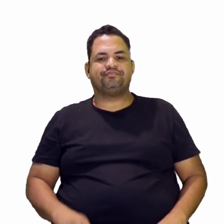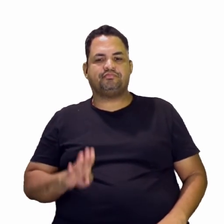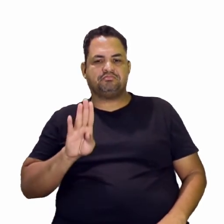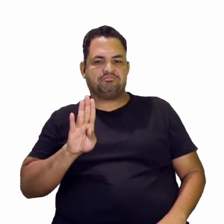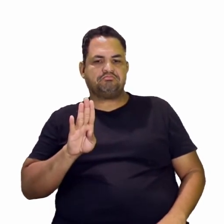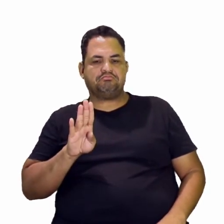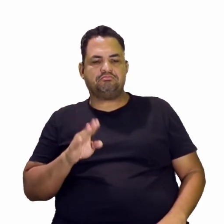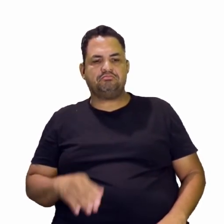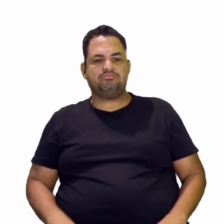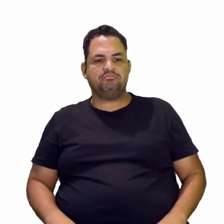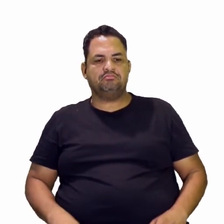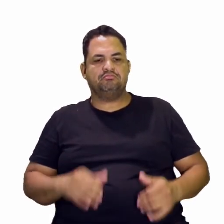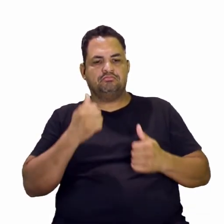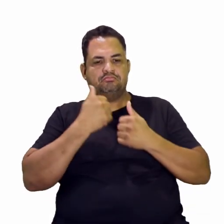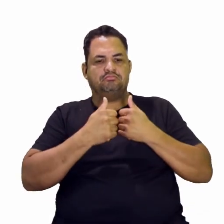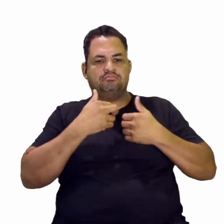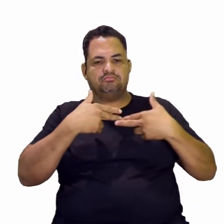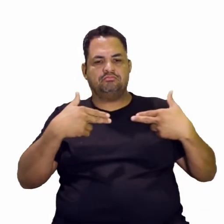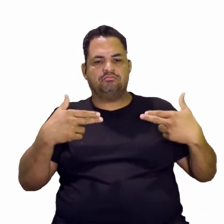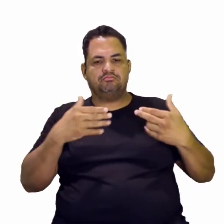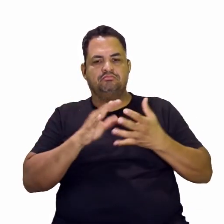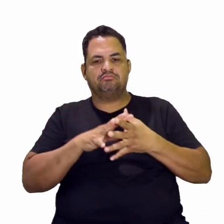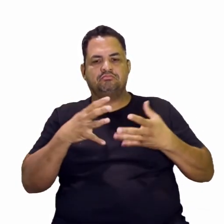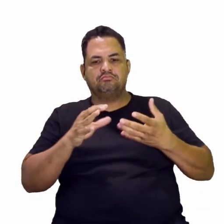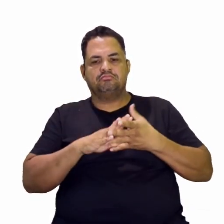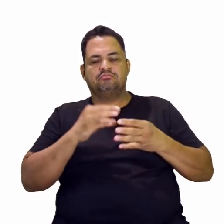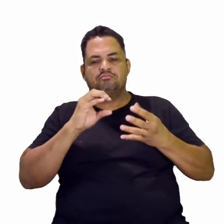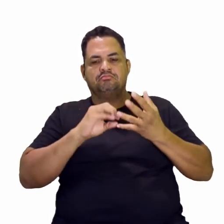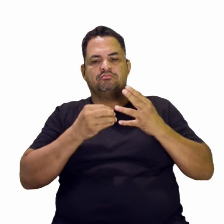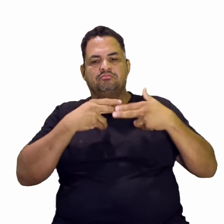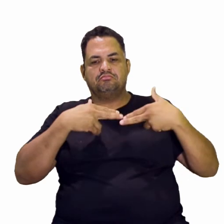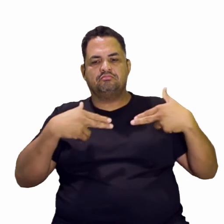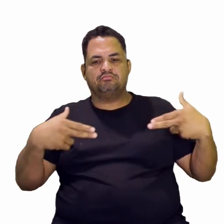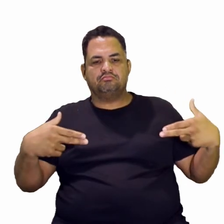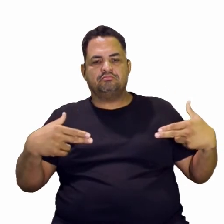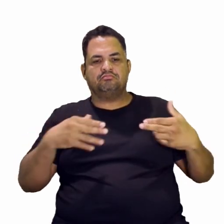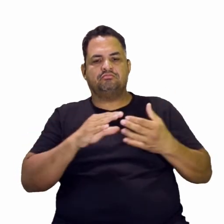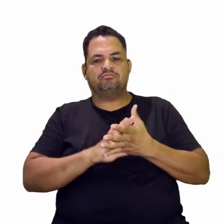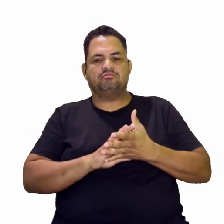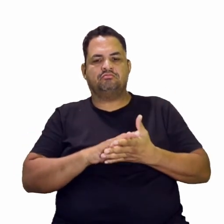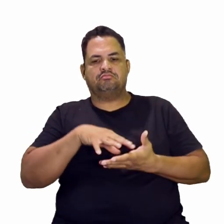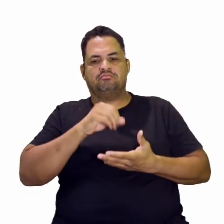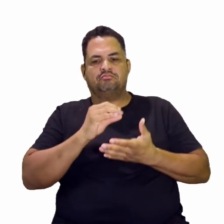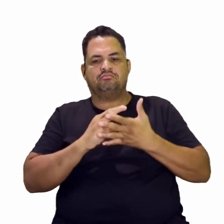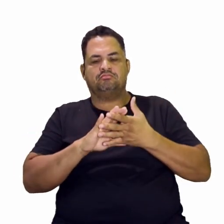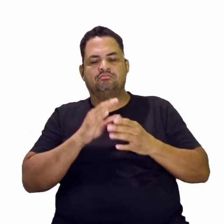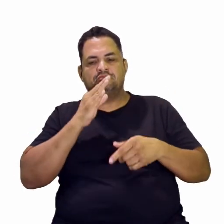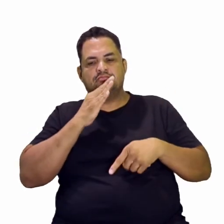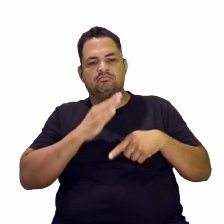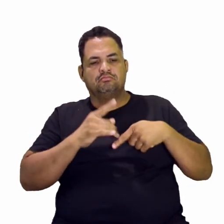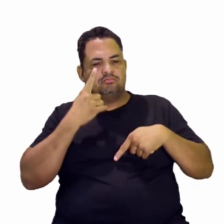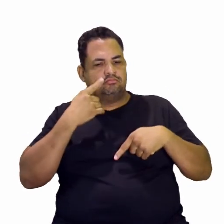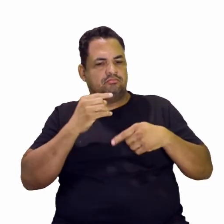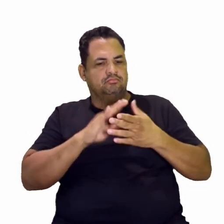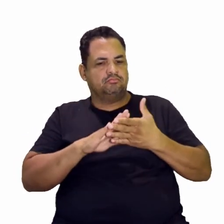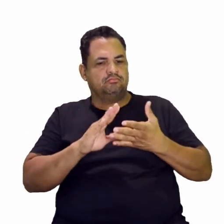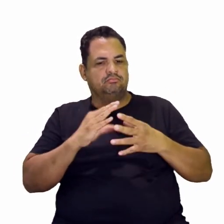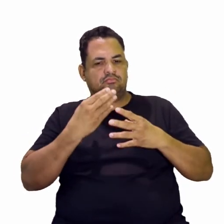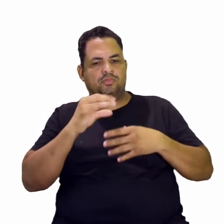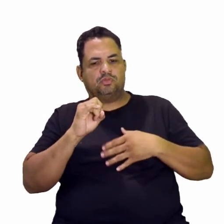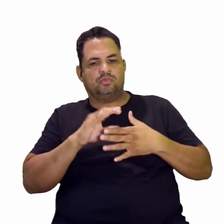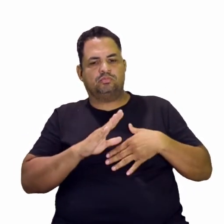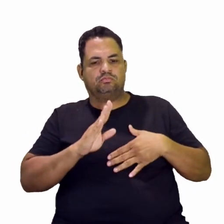B, os cereais, leguminosas, como feijão, lentilhas, ervilha, alho, cebola, miúdos como a